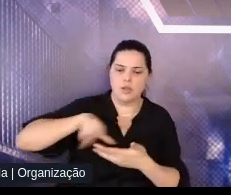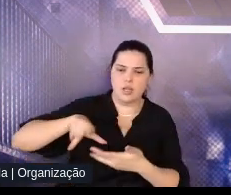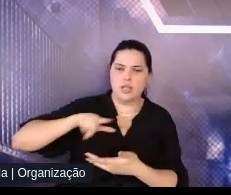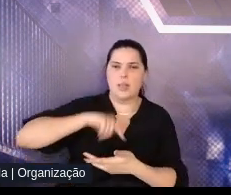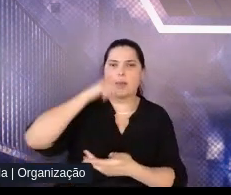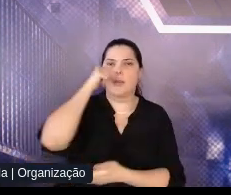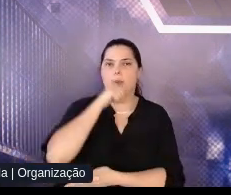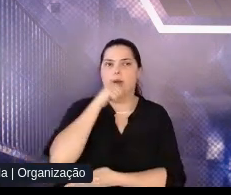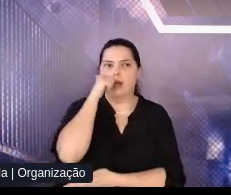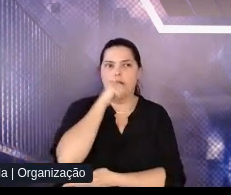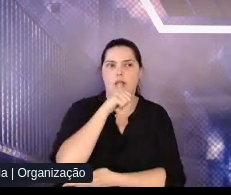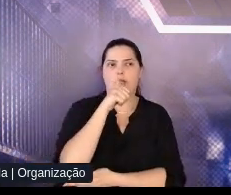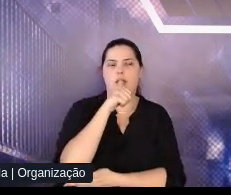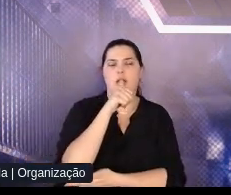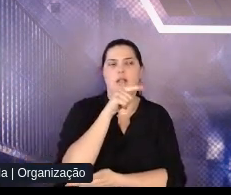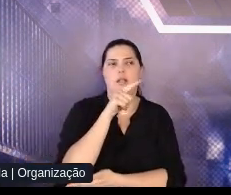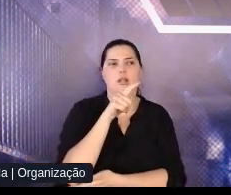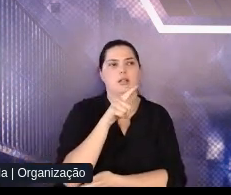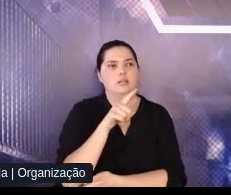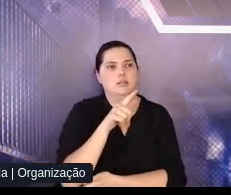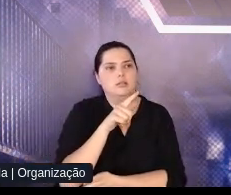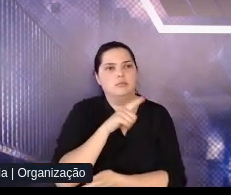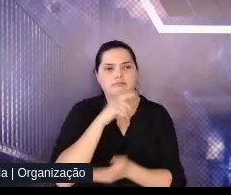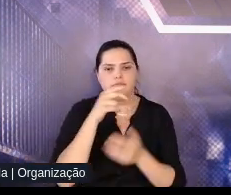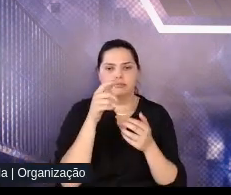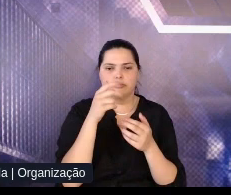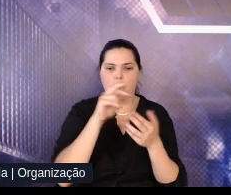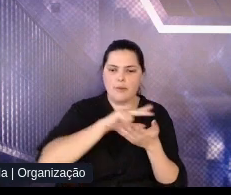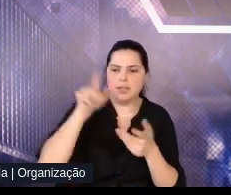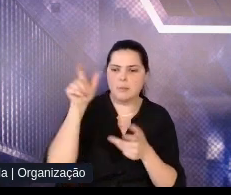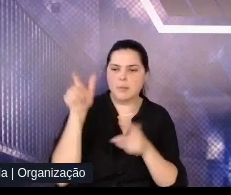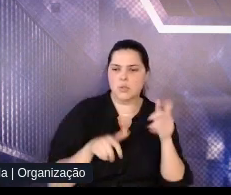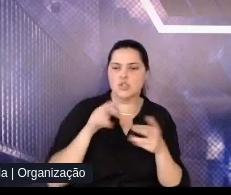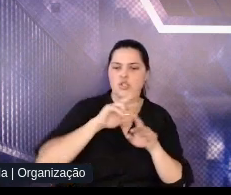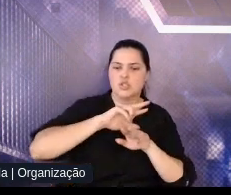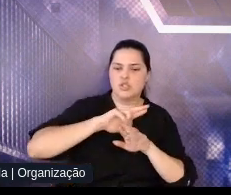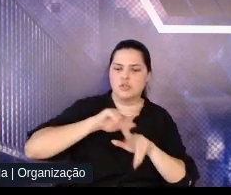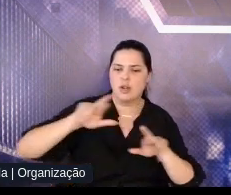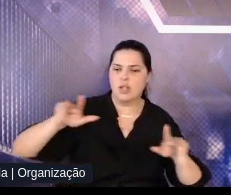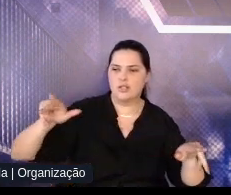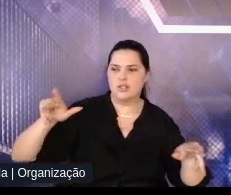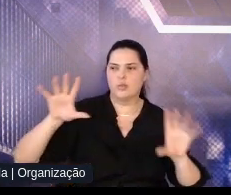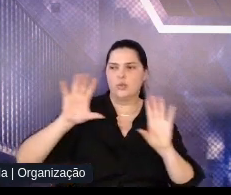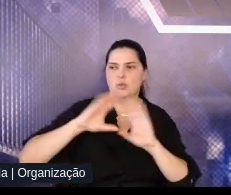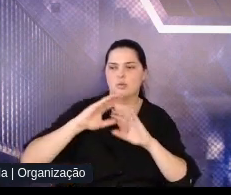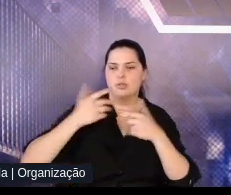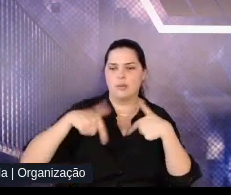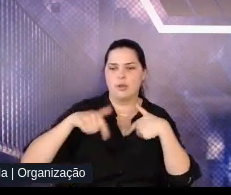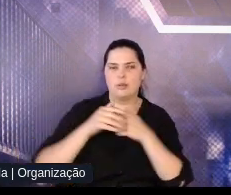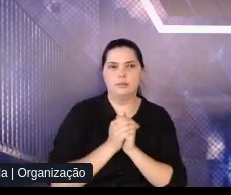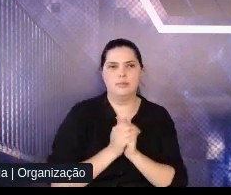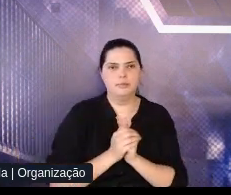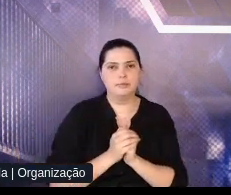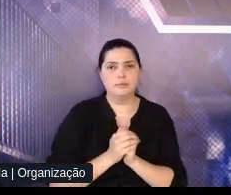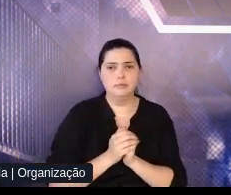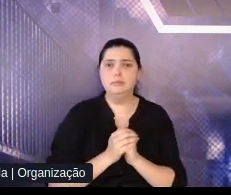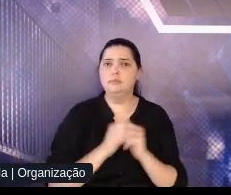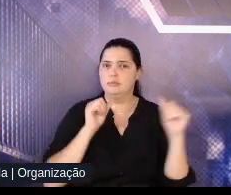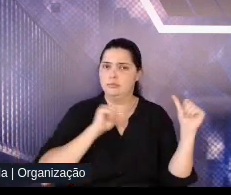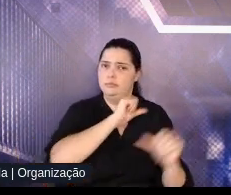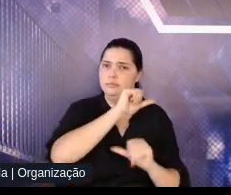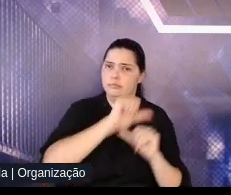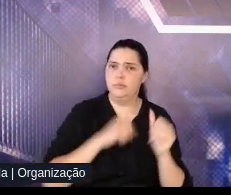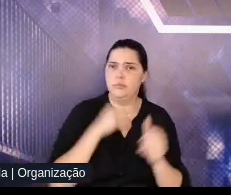ali mulheres ali inseridas, várias pessoas diferentes, diversas realmente na equipe, muda